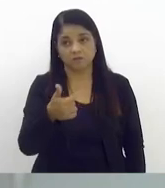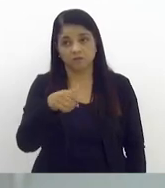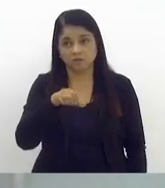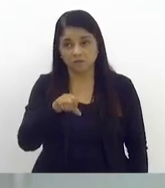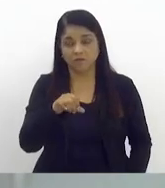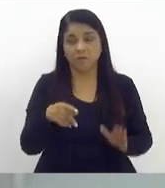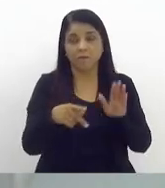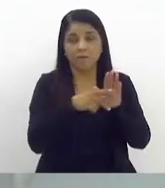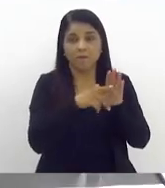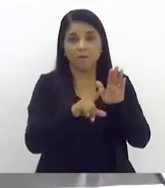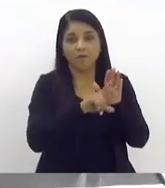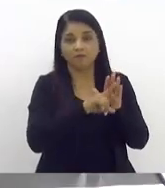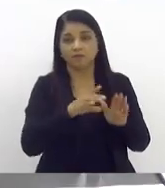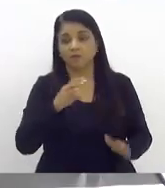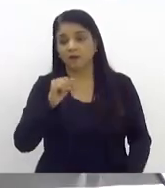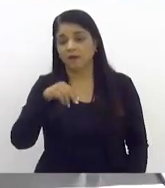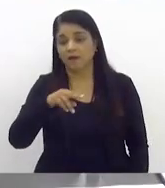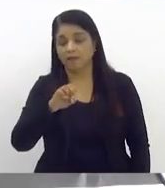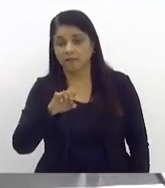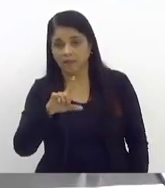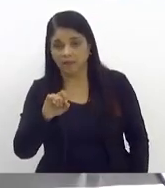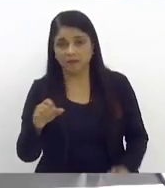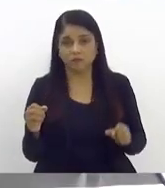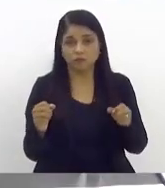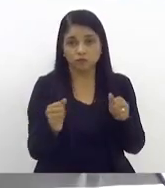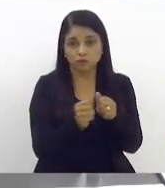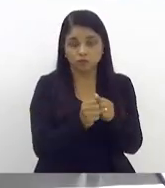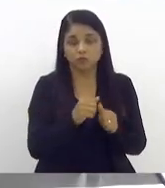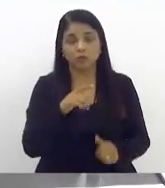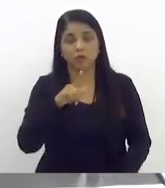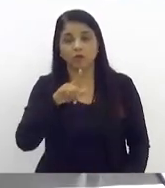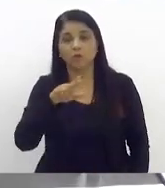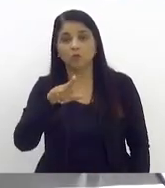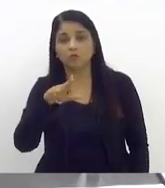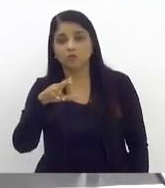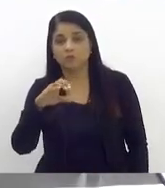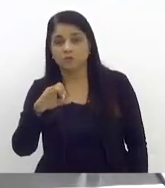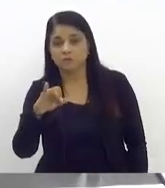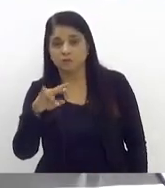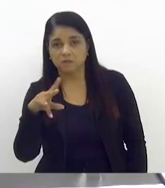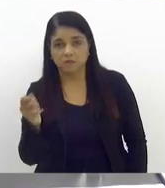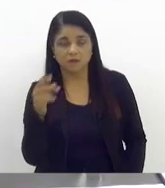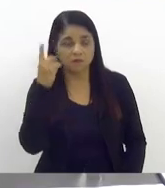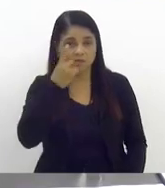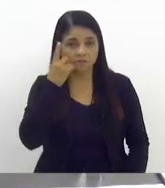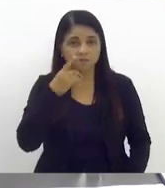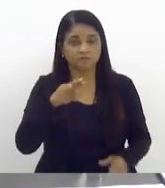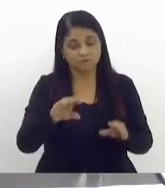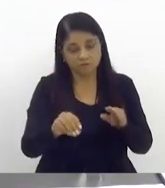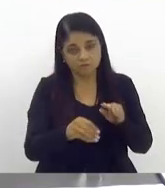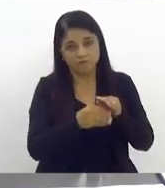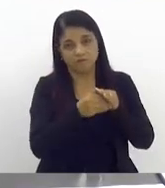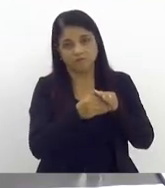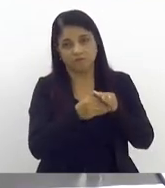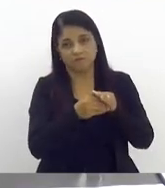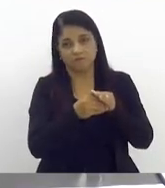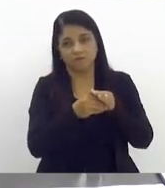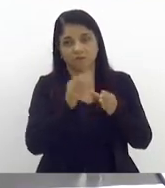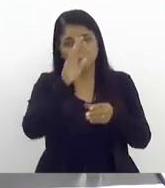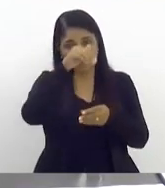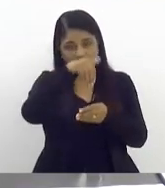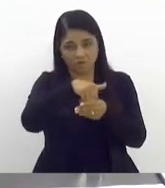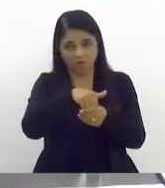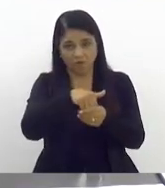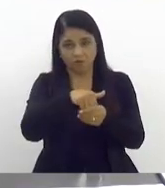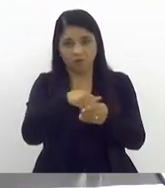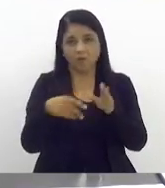perfeito. Com a Lucinha. Então eu vou retificar aqui o parecer que consta no edital para dar a anexação, dar o voto pela anexação